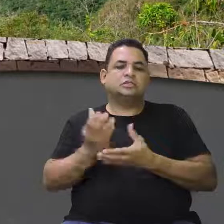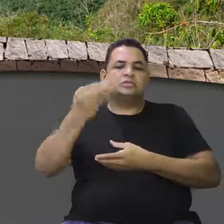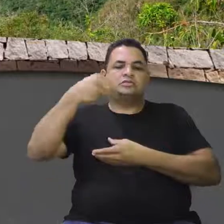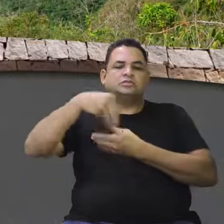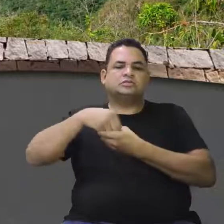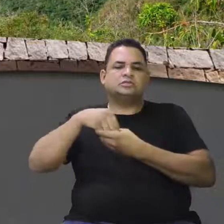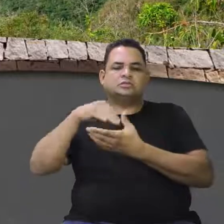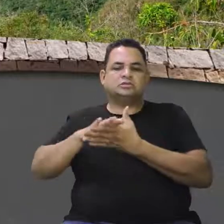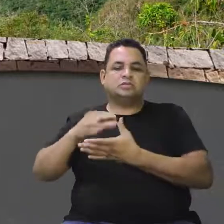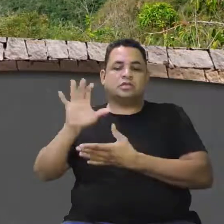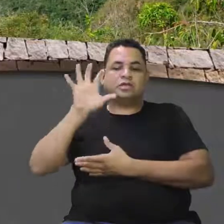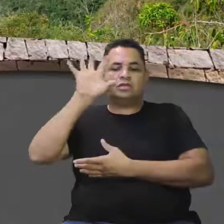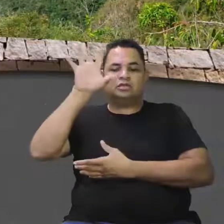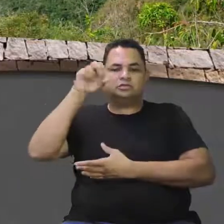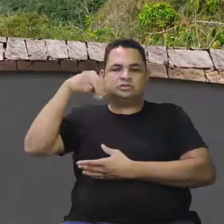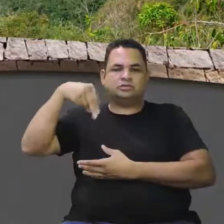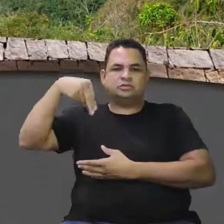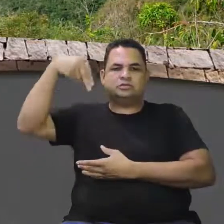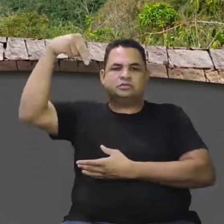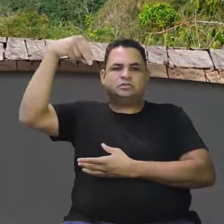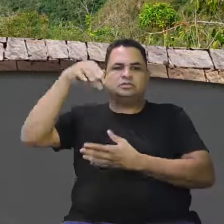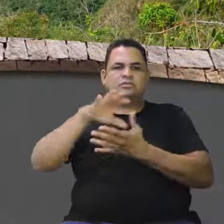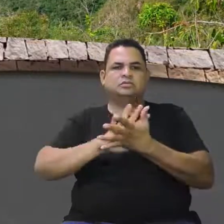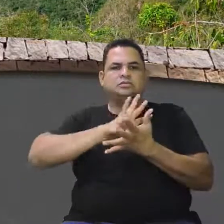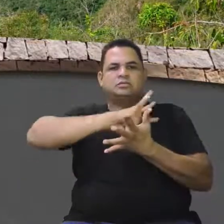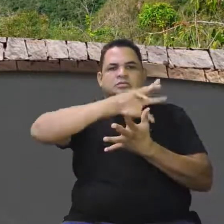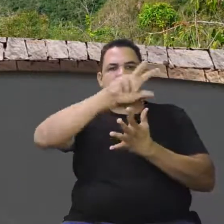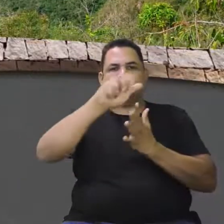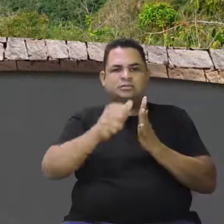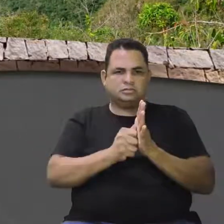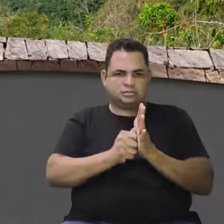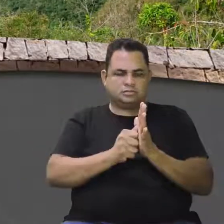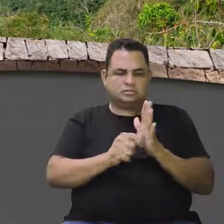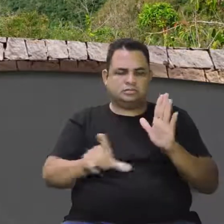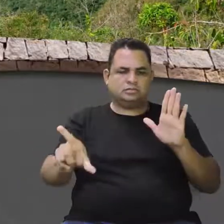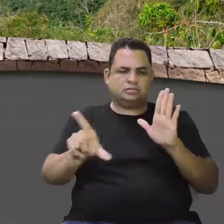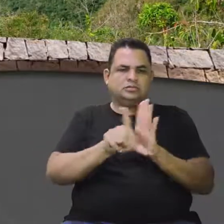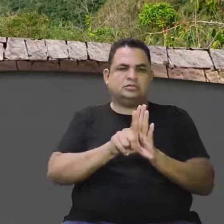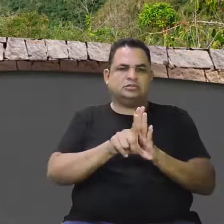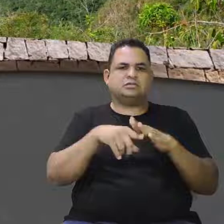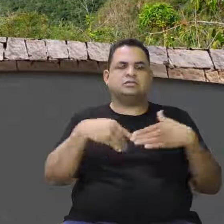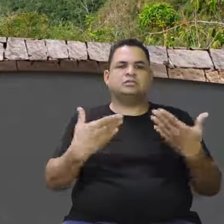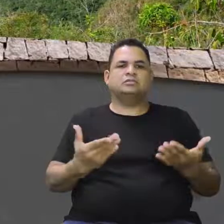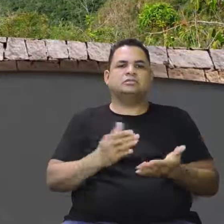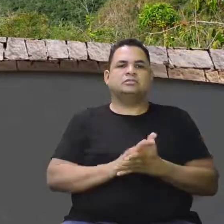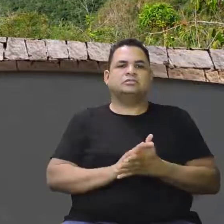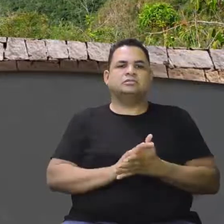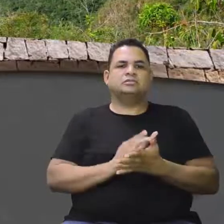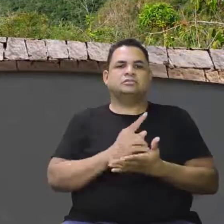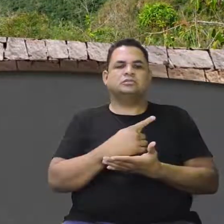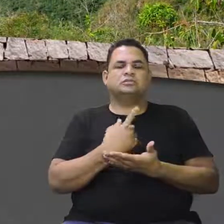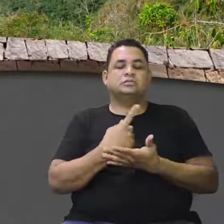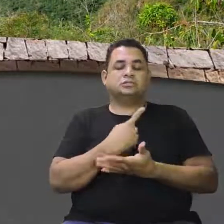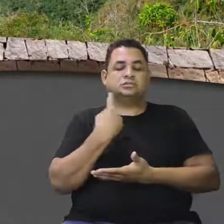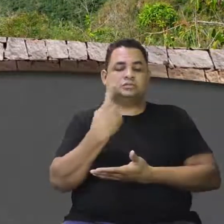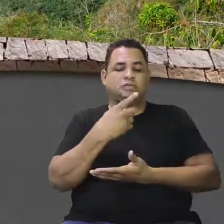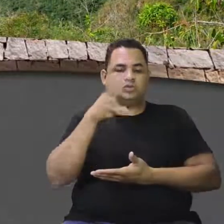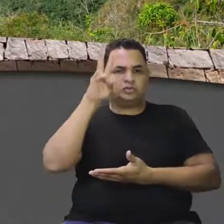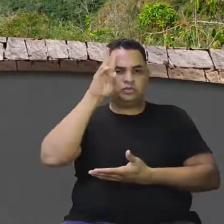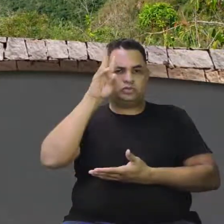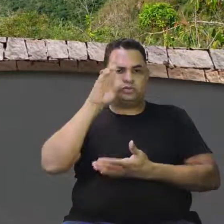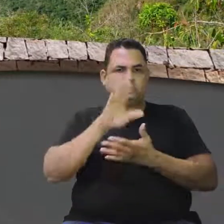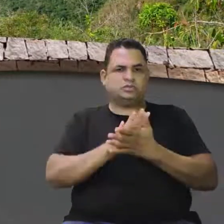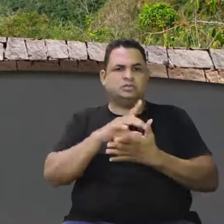norte e faz parte da chamada Amazônia Legal. Então, a nossa história